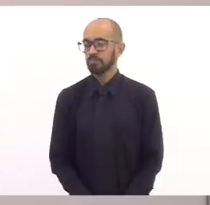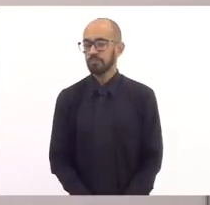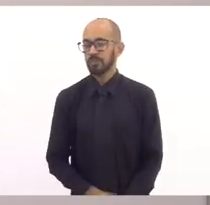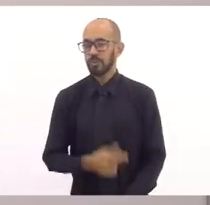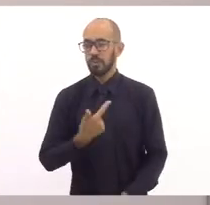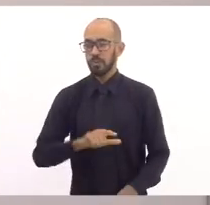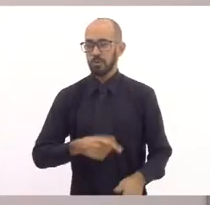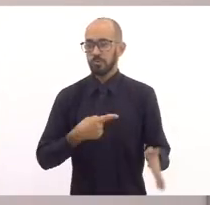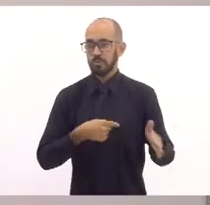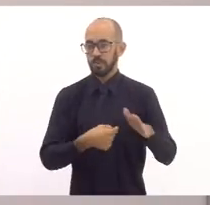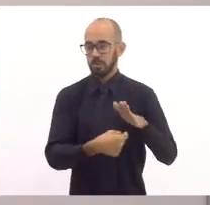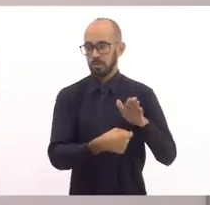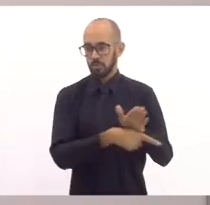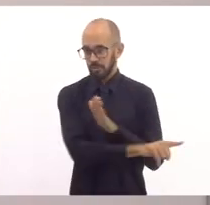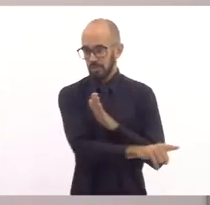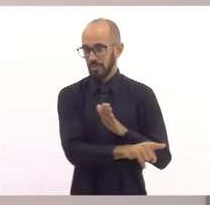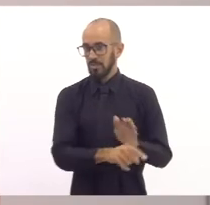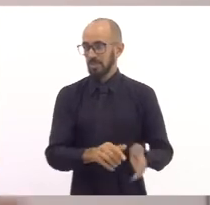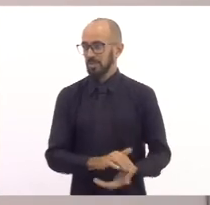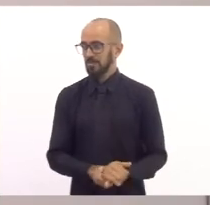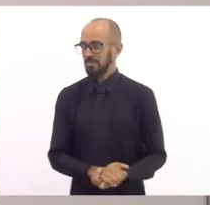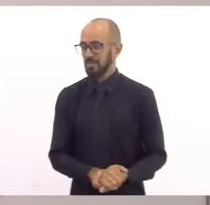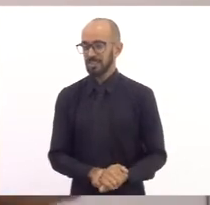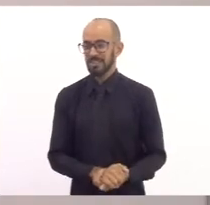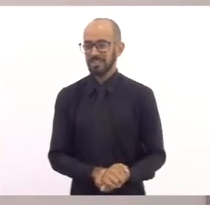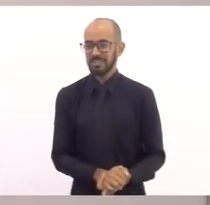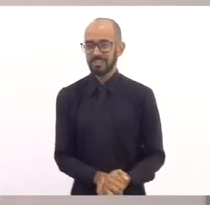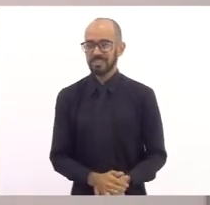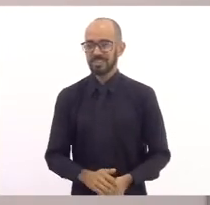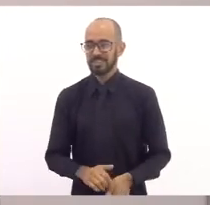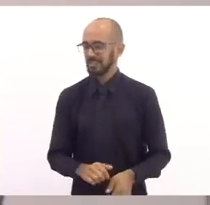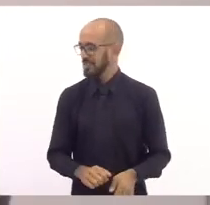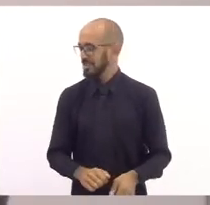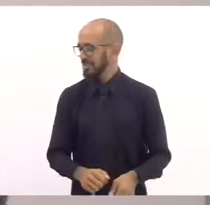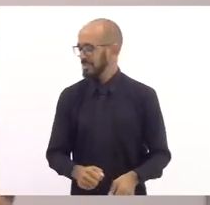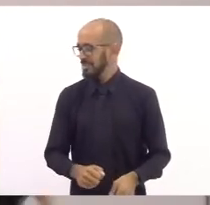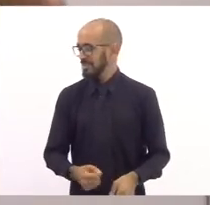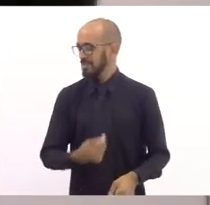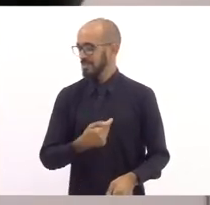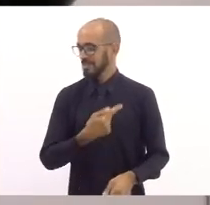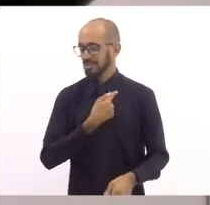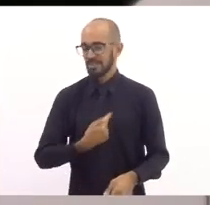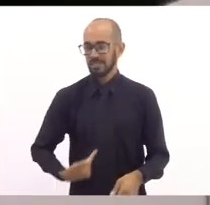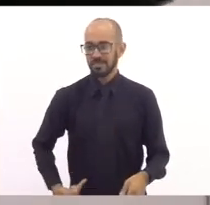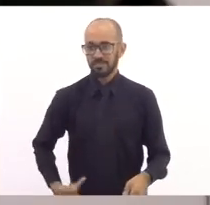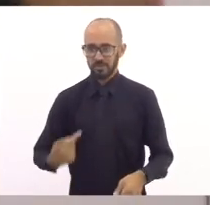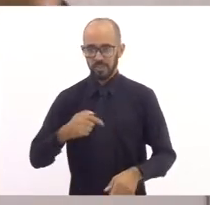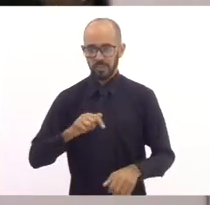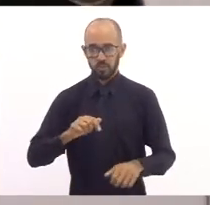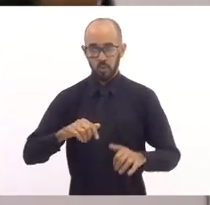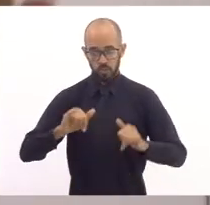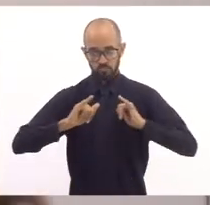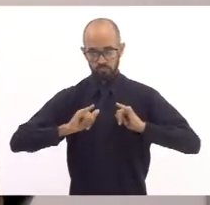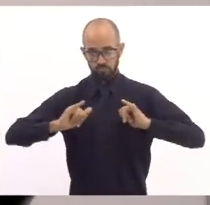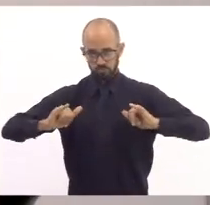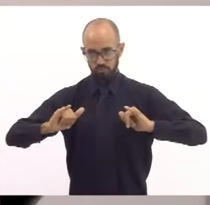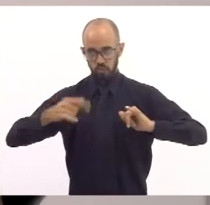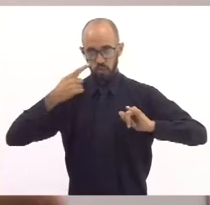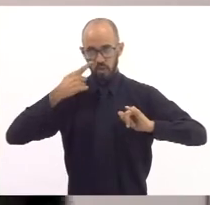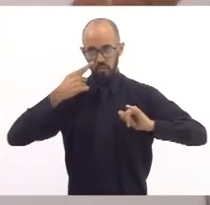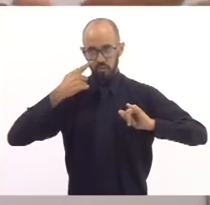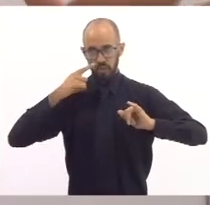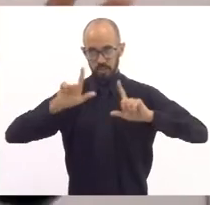Outra questão. O governador veio a público, né, e eu li nos jornais,